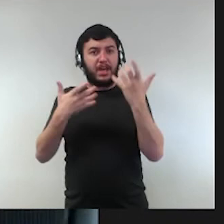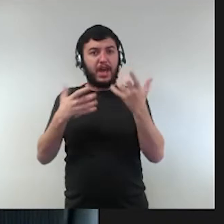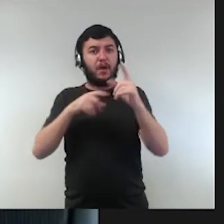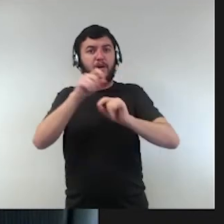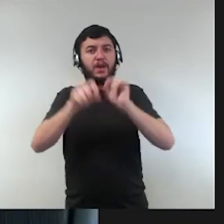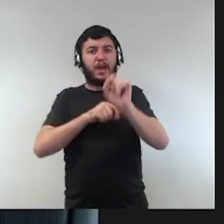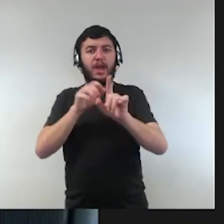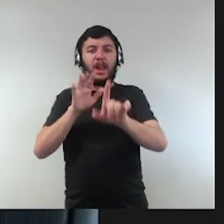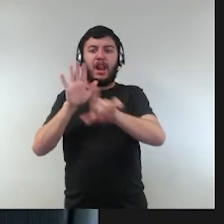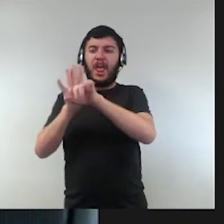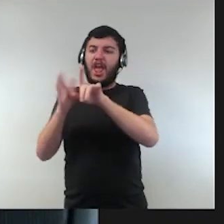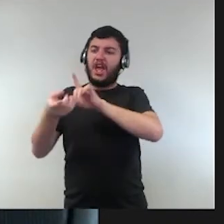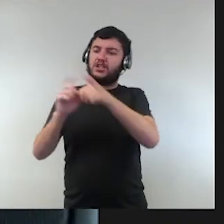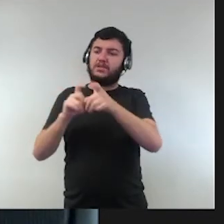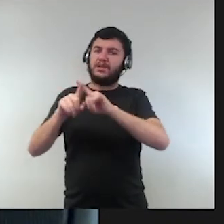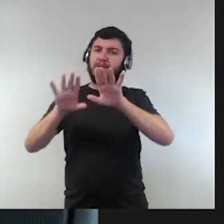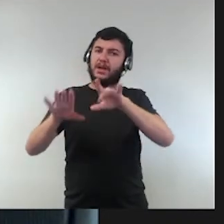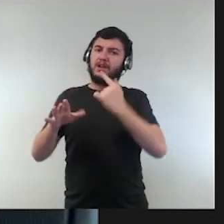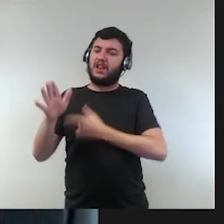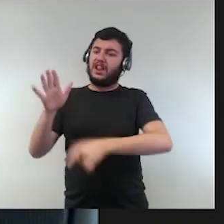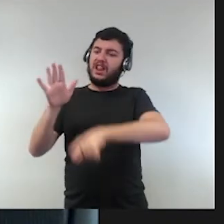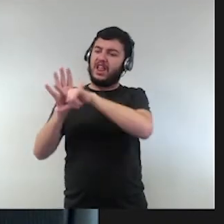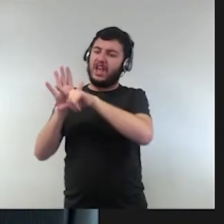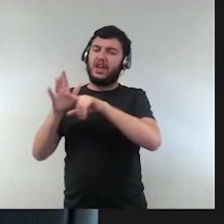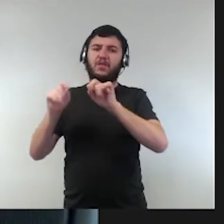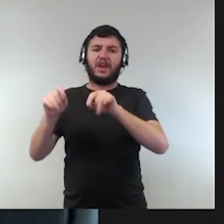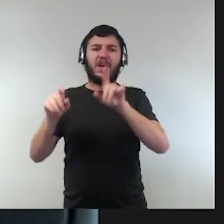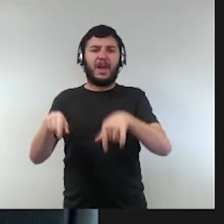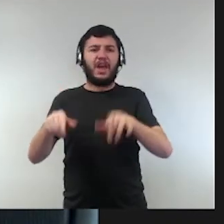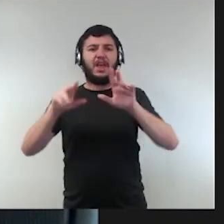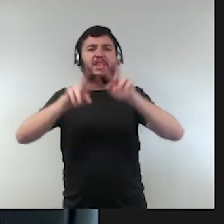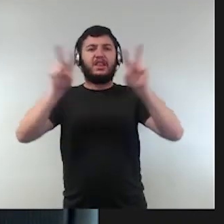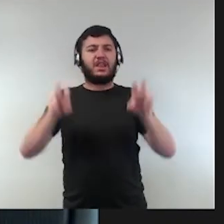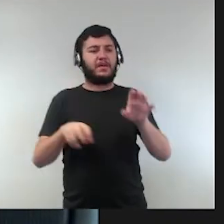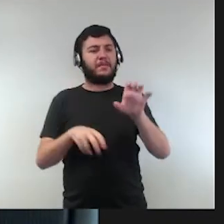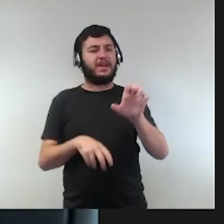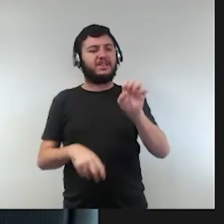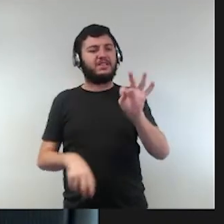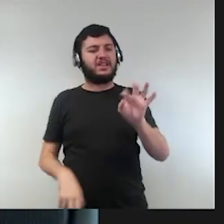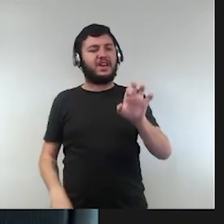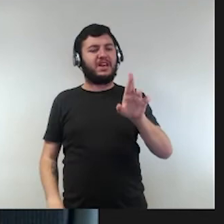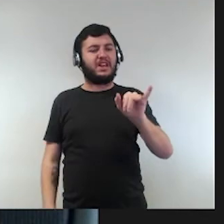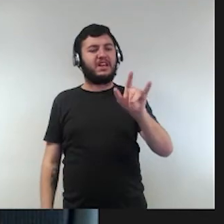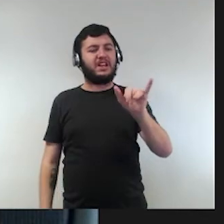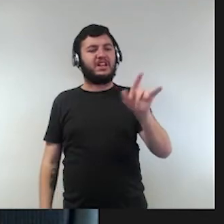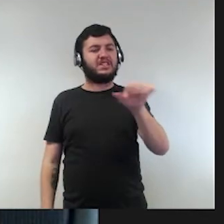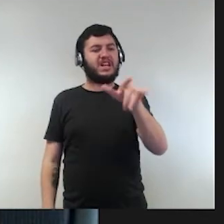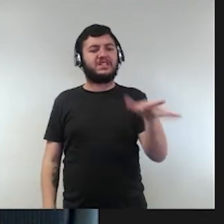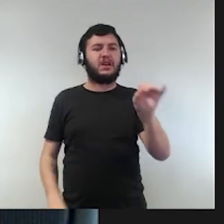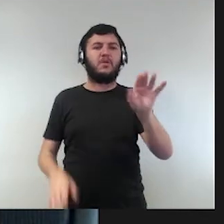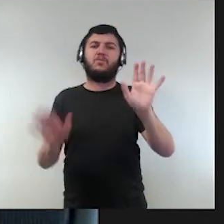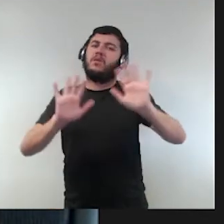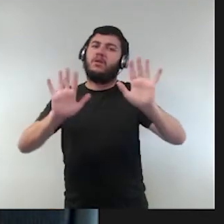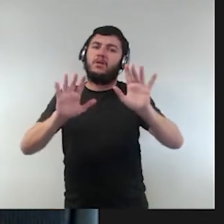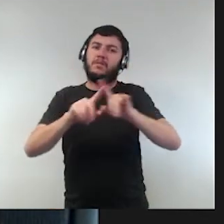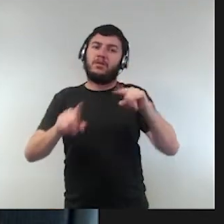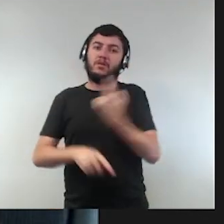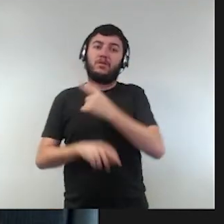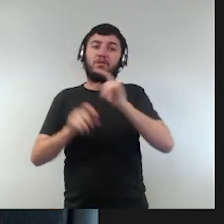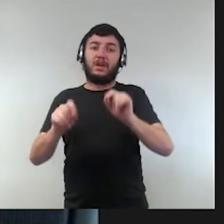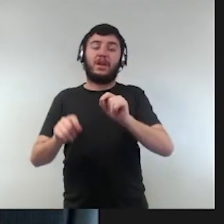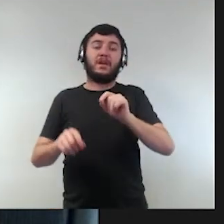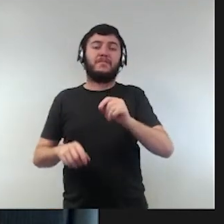não precisamos de leis para o assunto de esterilização, mas que não sejamos vítimas também de oportunistas.